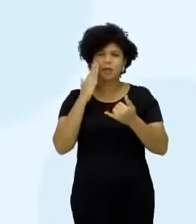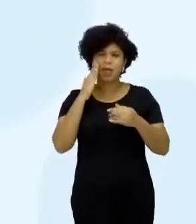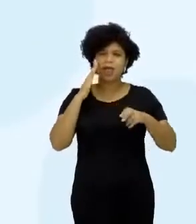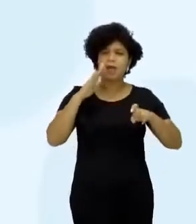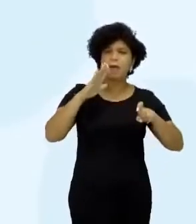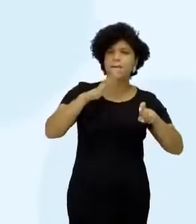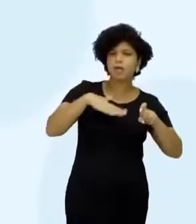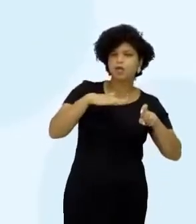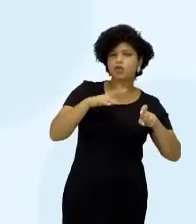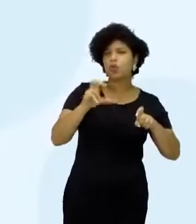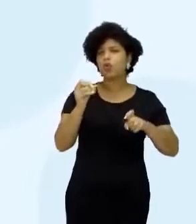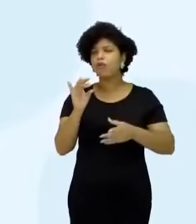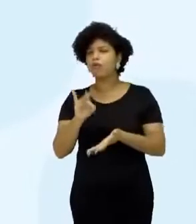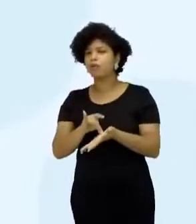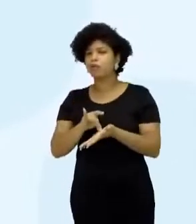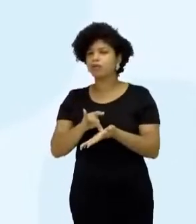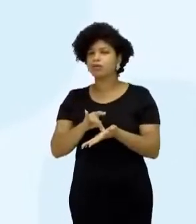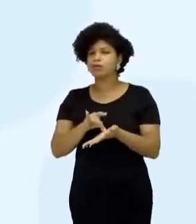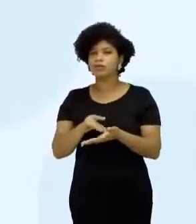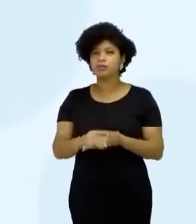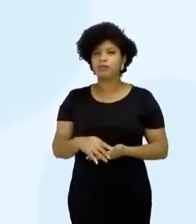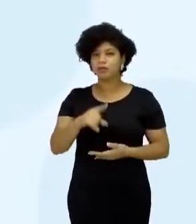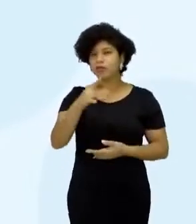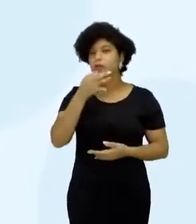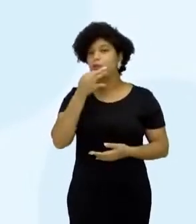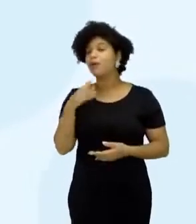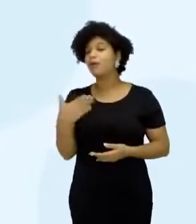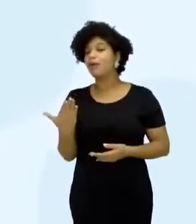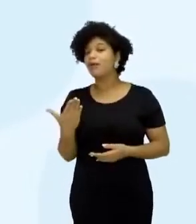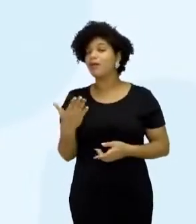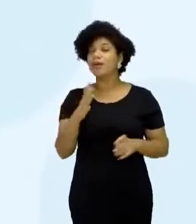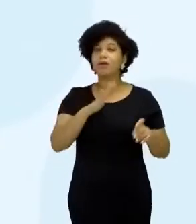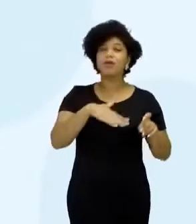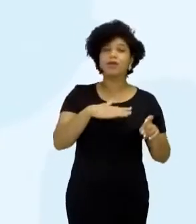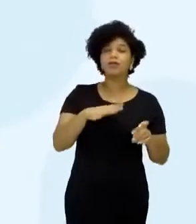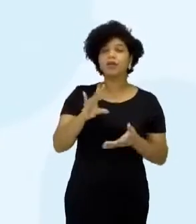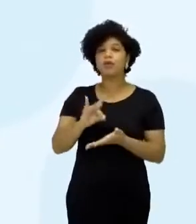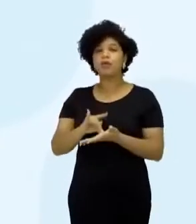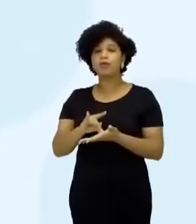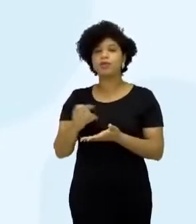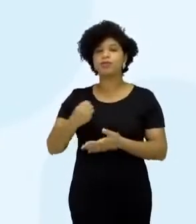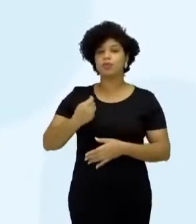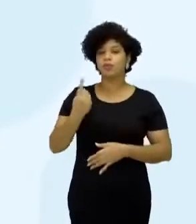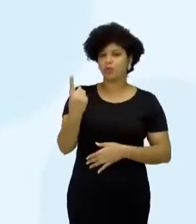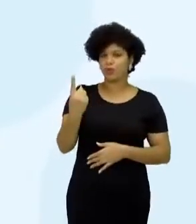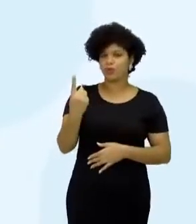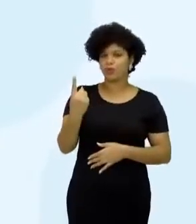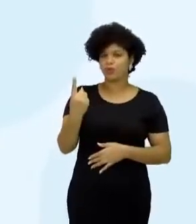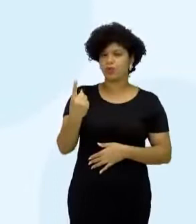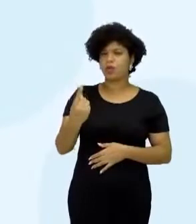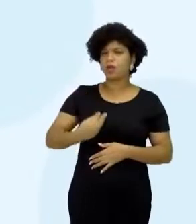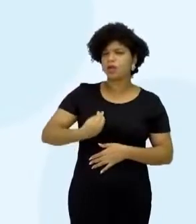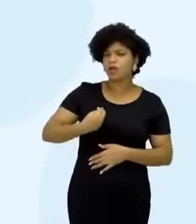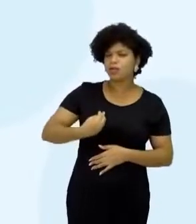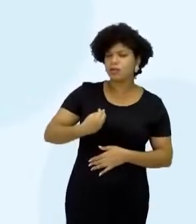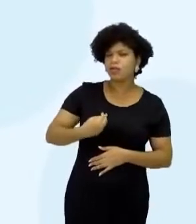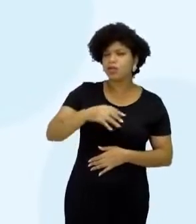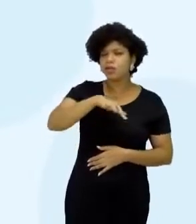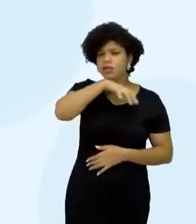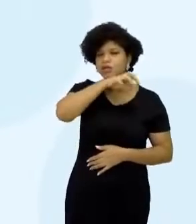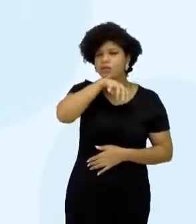ou realidade. Se vão colocar aí, pessoal, se é mito ou se é realidade, a questão 1. Existem animais que